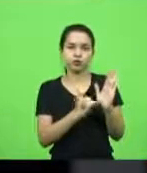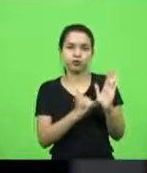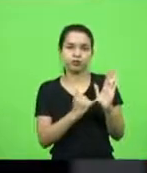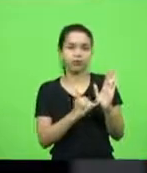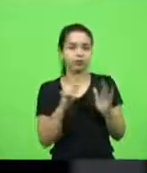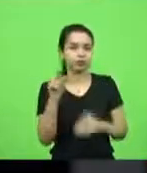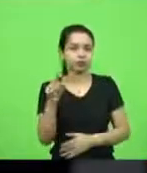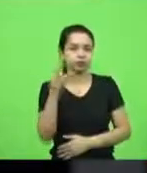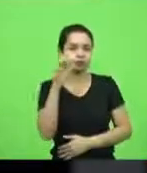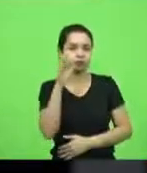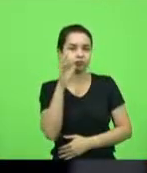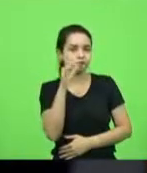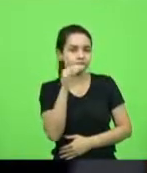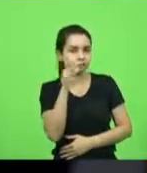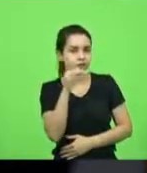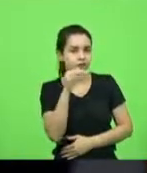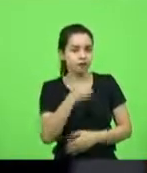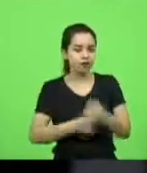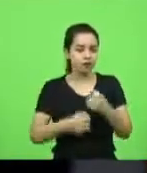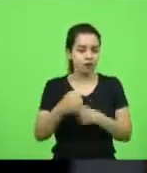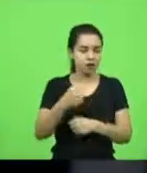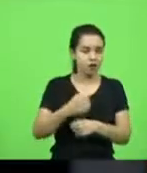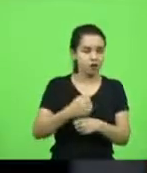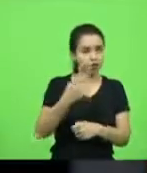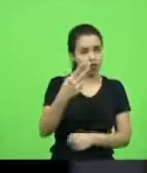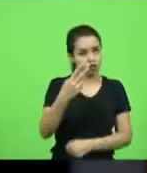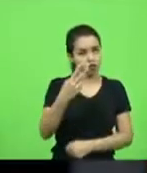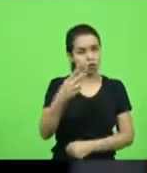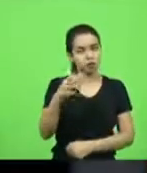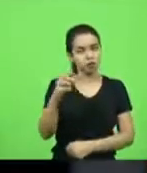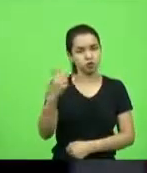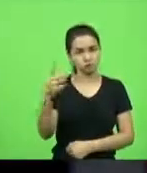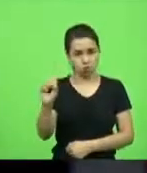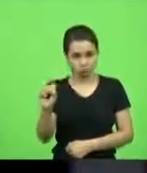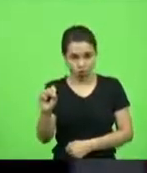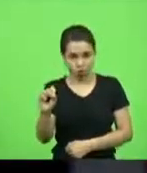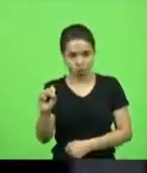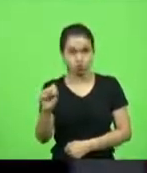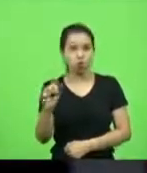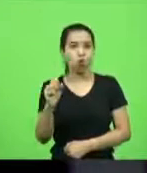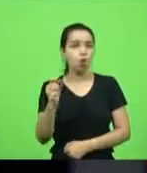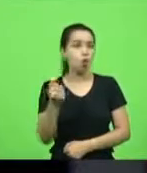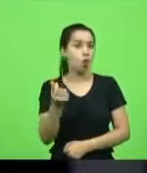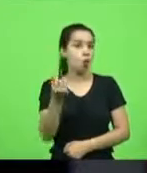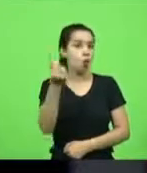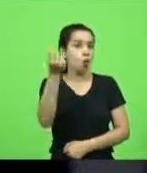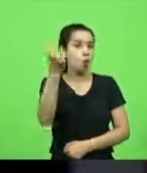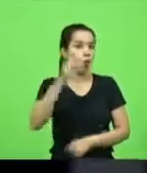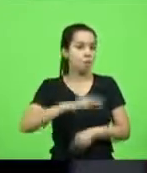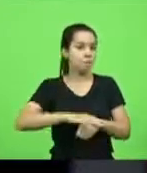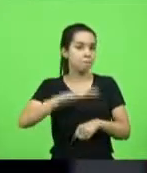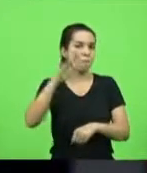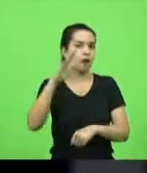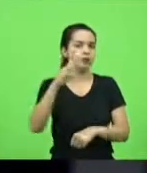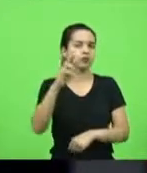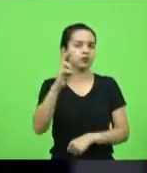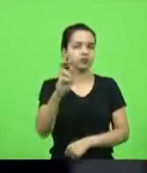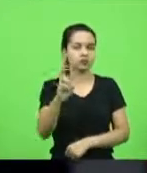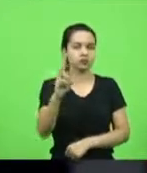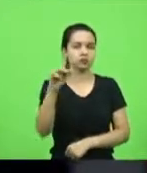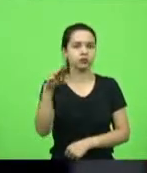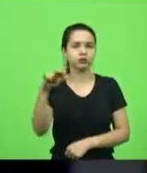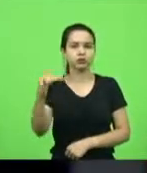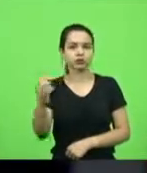Deputado Alba a casa em 2018 teve um lucro maior de 105 milhões de reais em